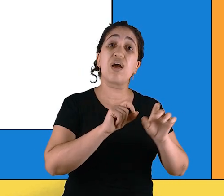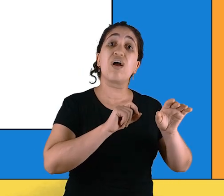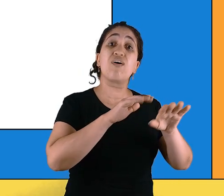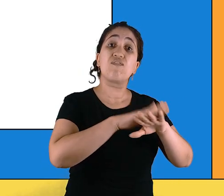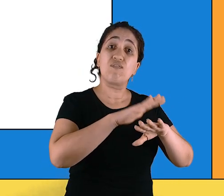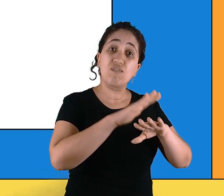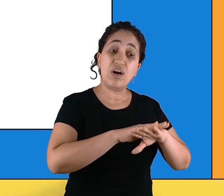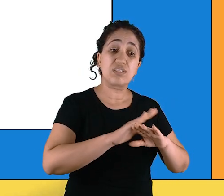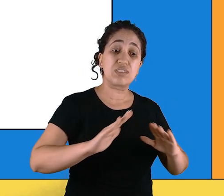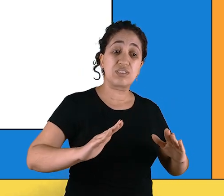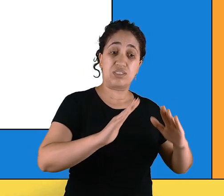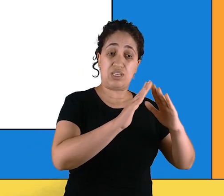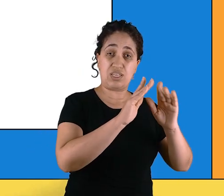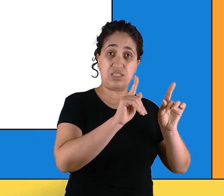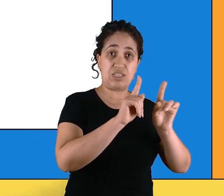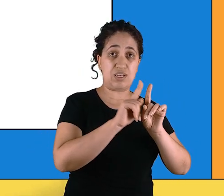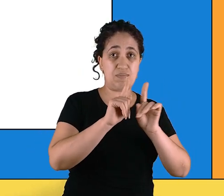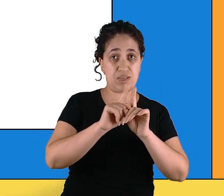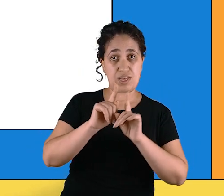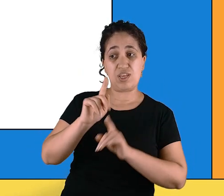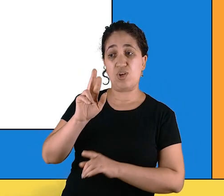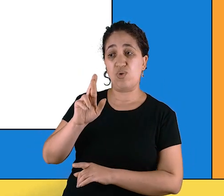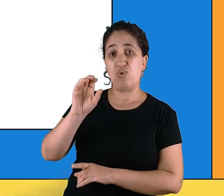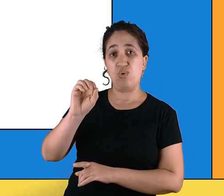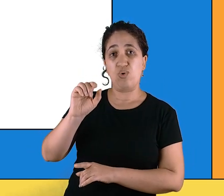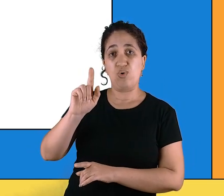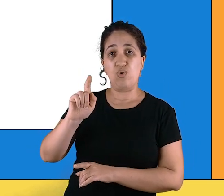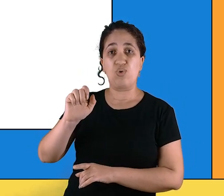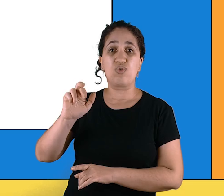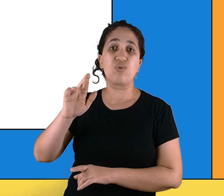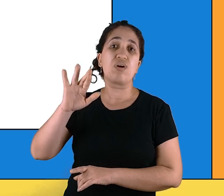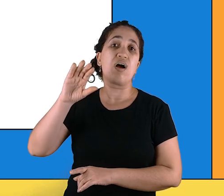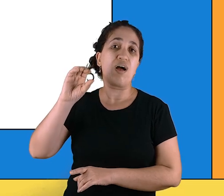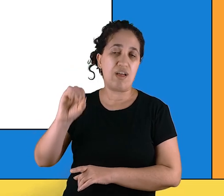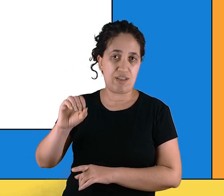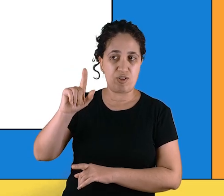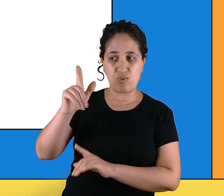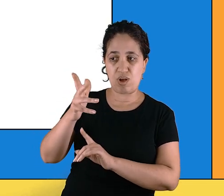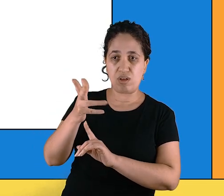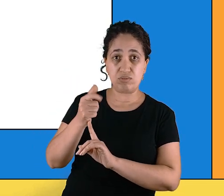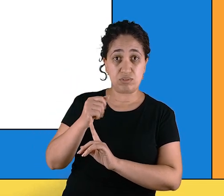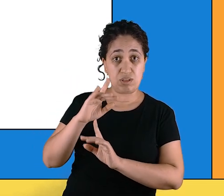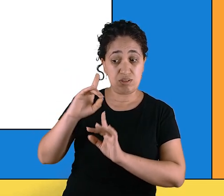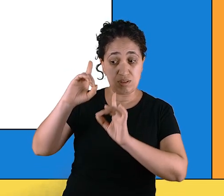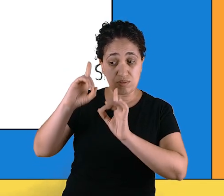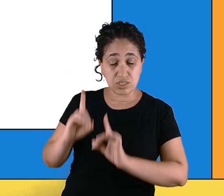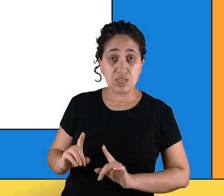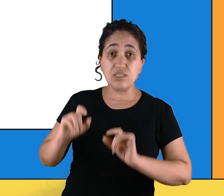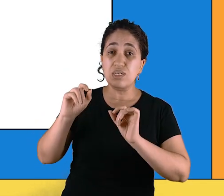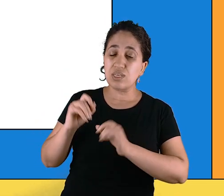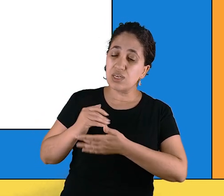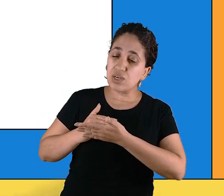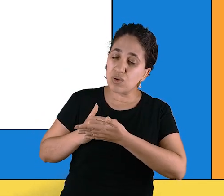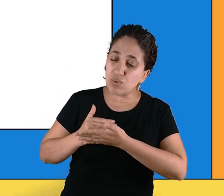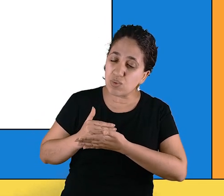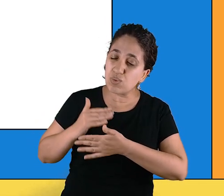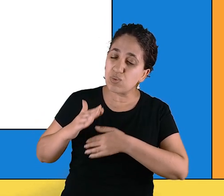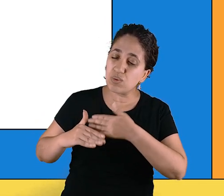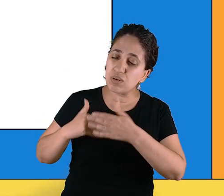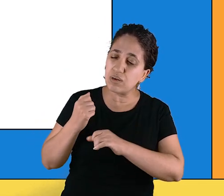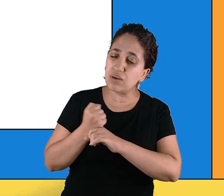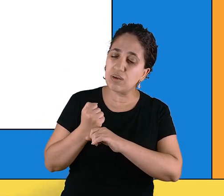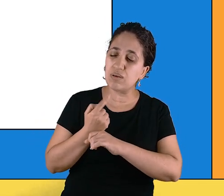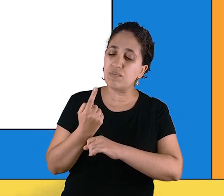residências, e o Rogério Ratão também, que fica aí no meio desse caminho, né, um artista com deficiência que começa a sua projeção nos